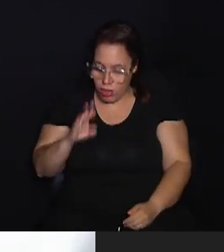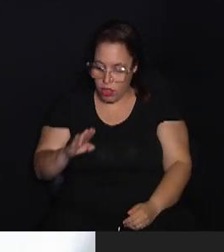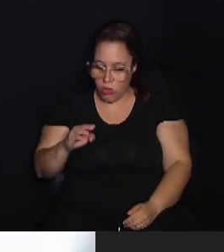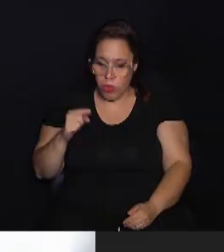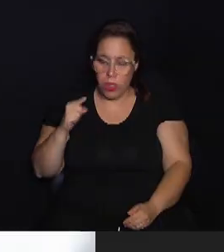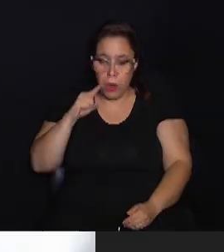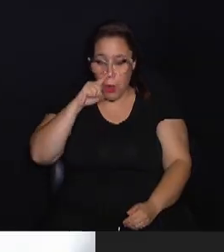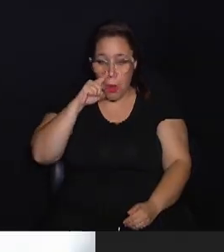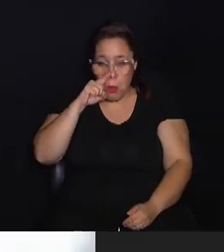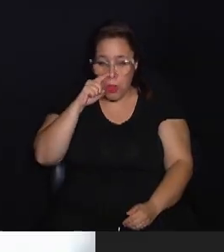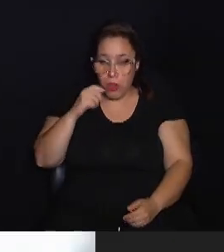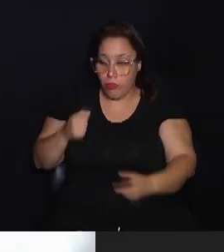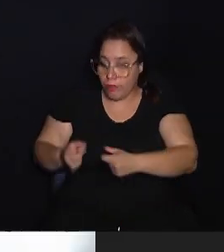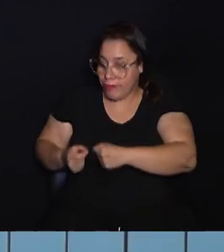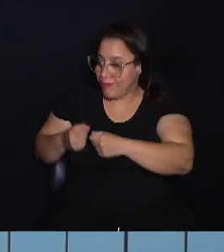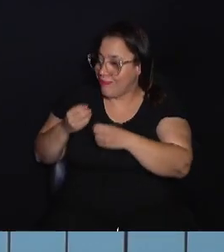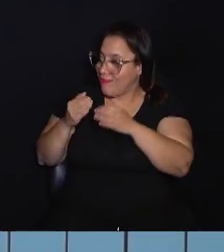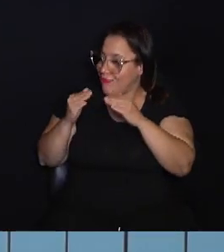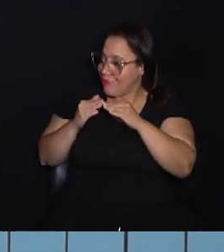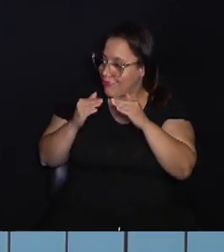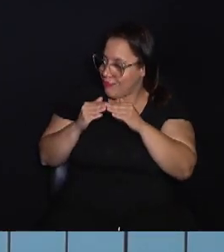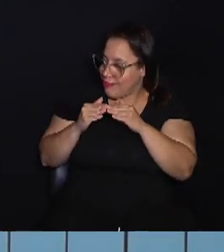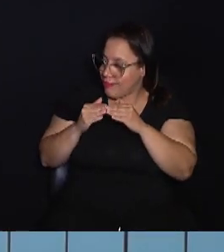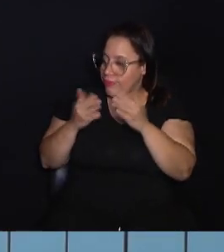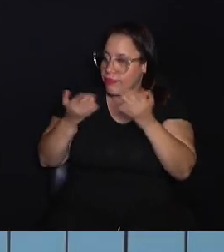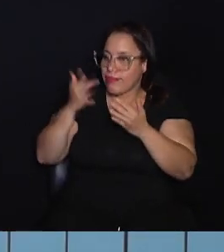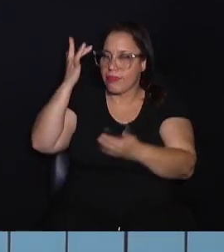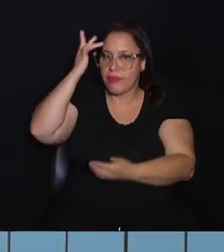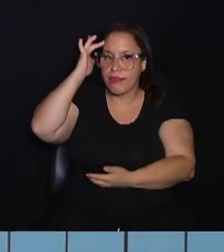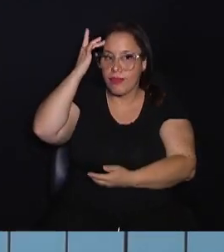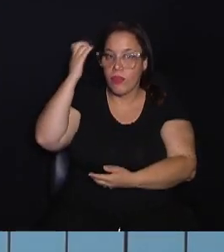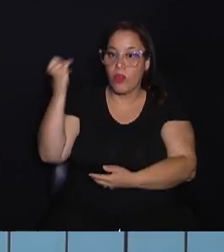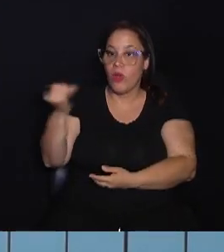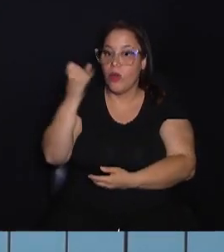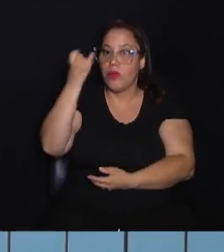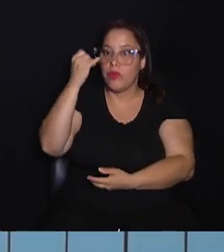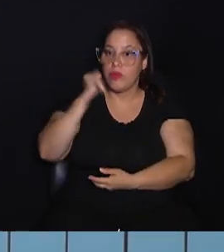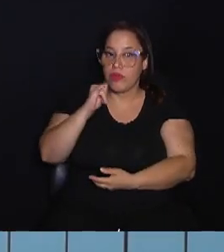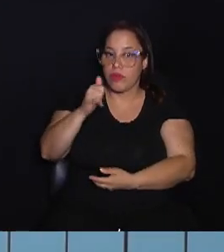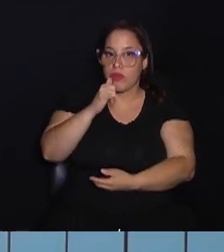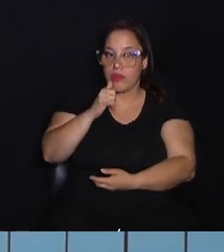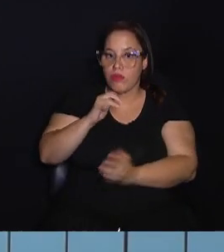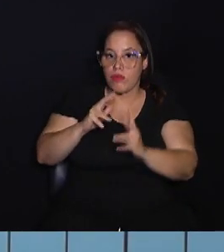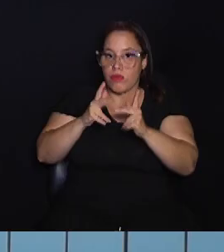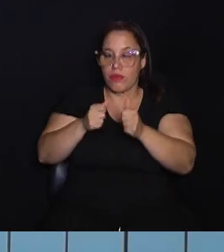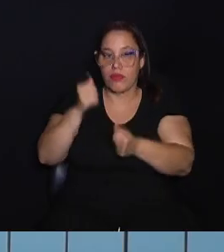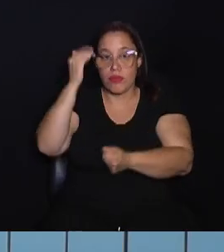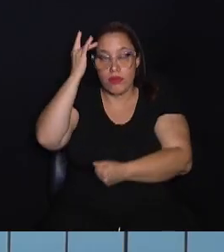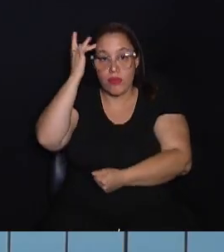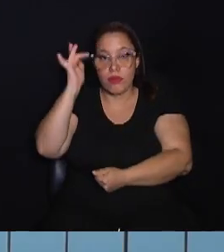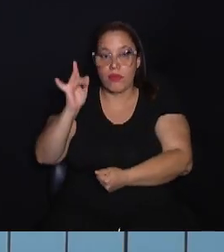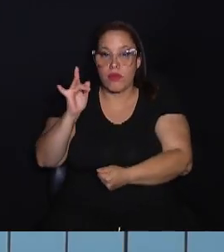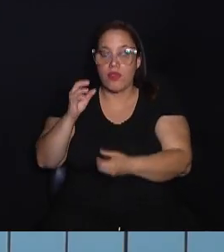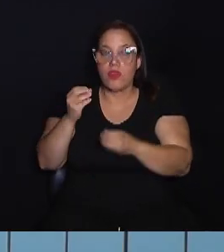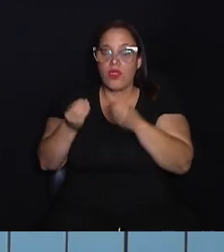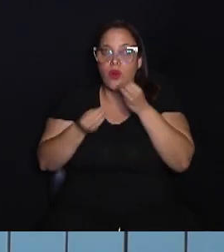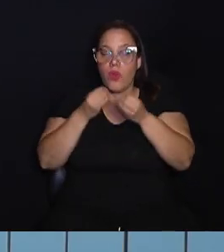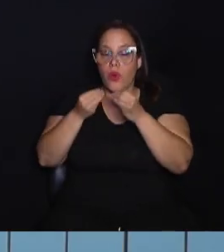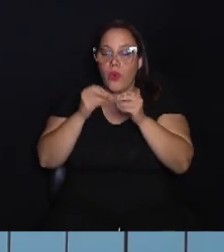de mama. Com certeza, doutor. Agora, acho que também é importante a gente falar aqui, porque nem todo mundo sabe, né? O que é a